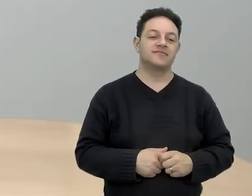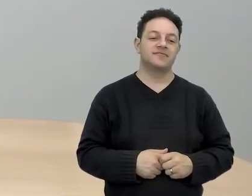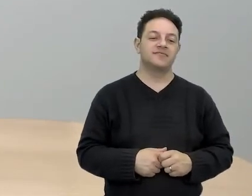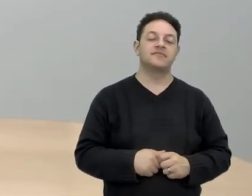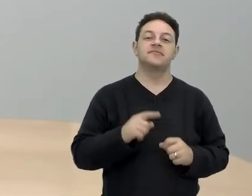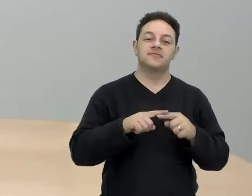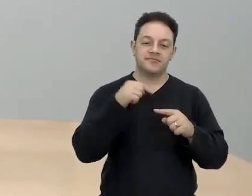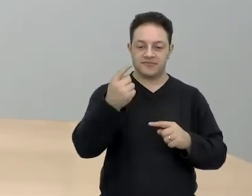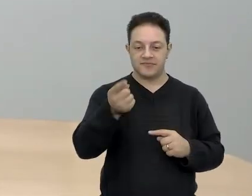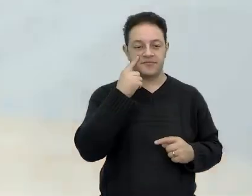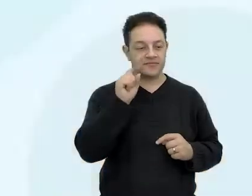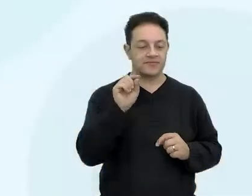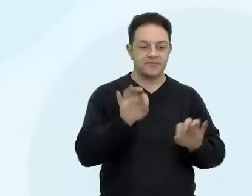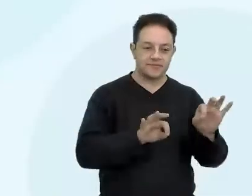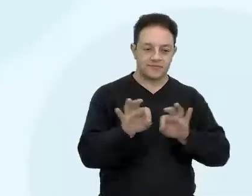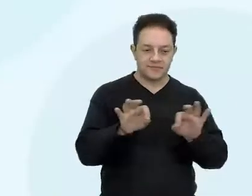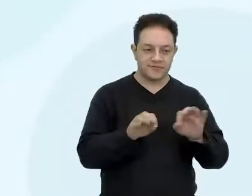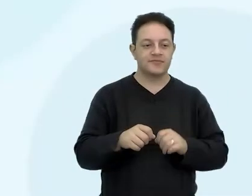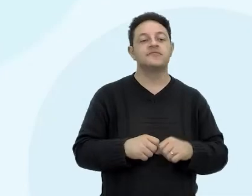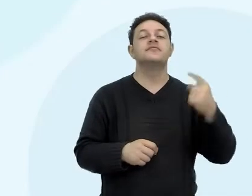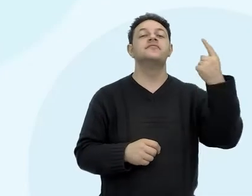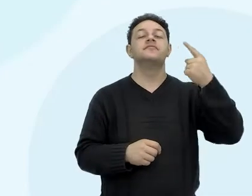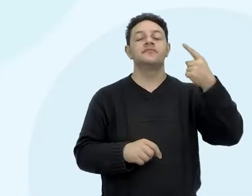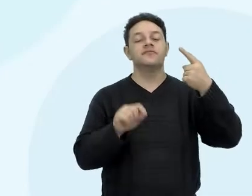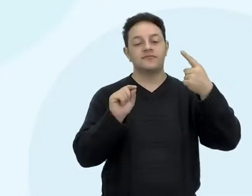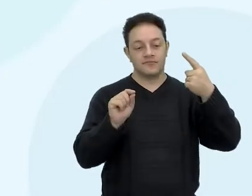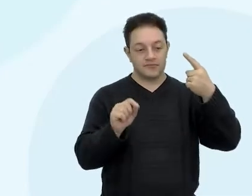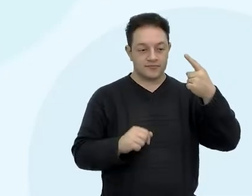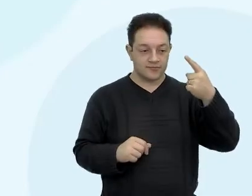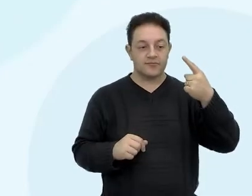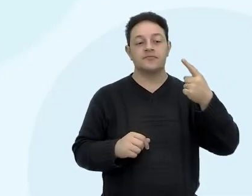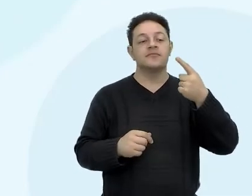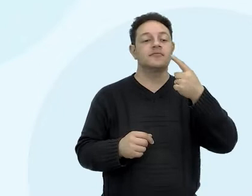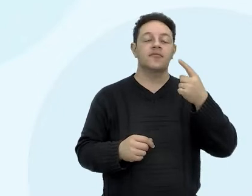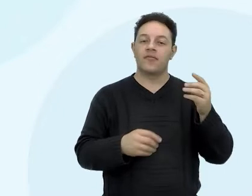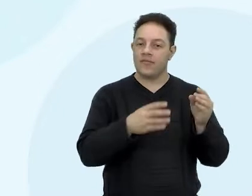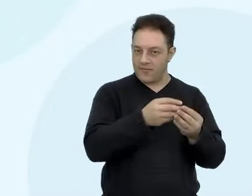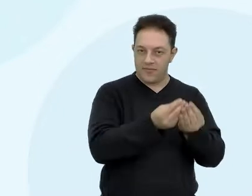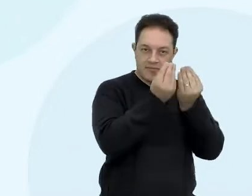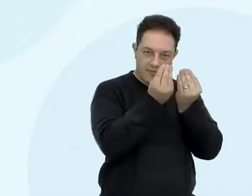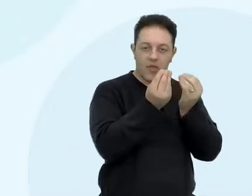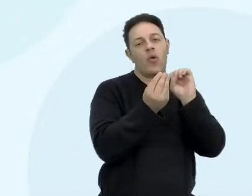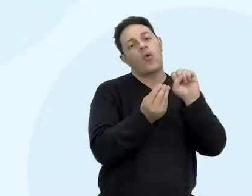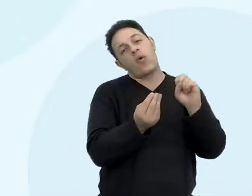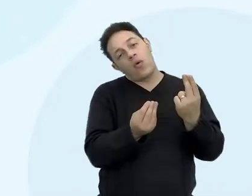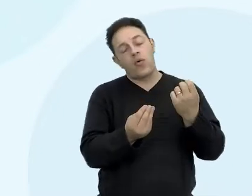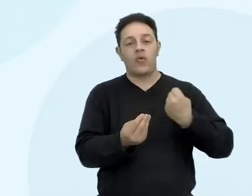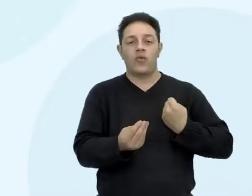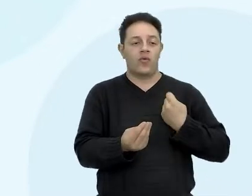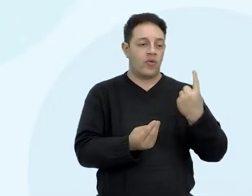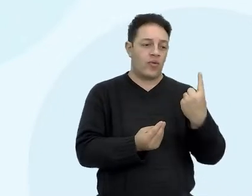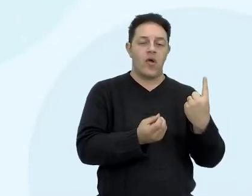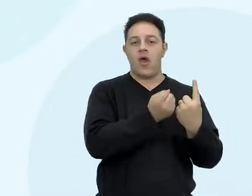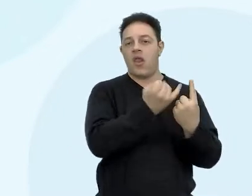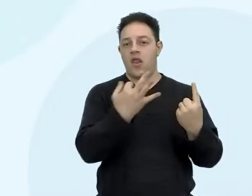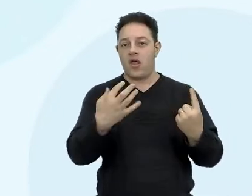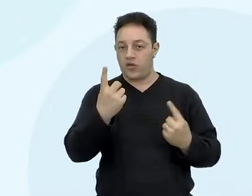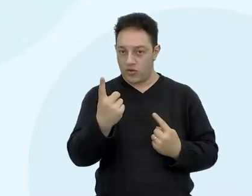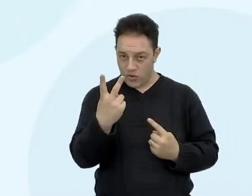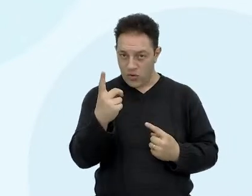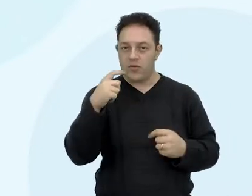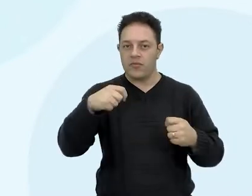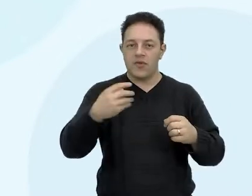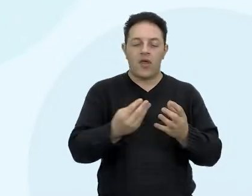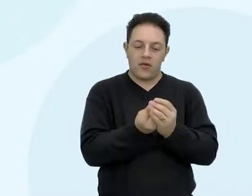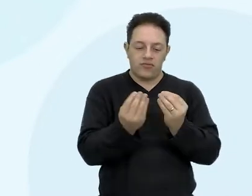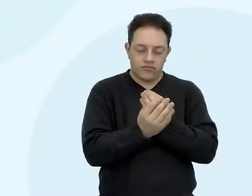Então vamos lá, as etapas de preparação. A primeira etapa, a carta ou o número de 1 a 12 devem ser embaralhados e colocadas em um